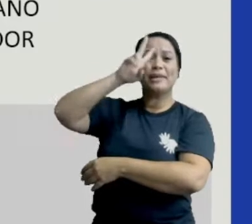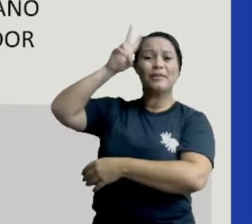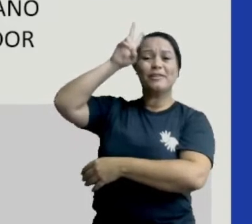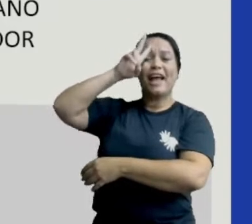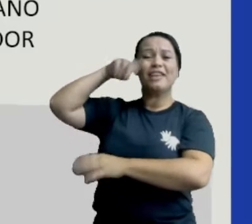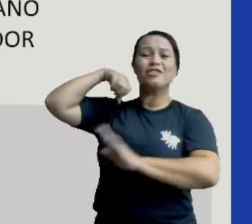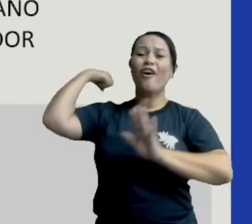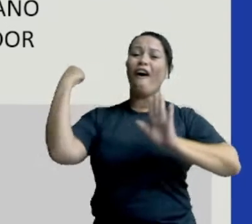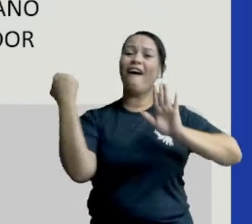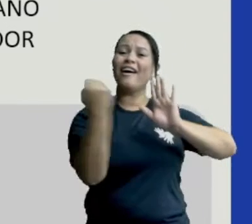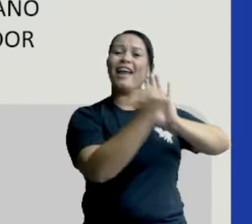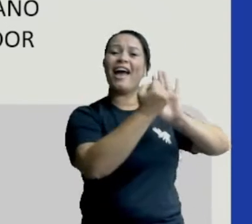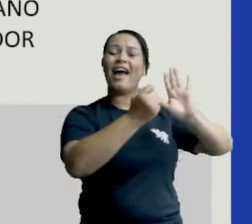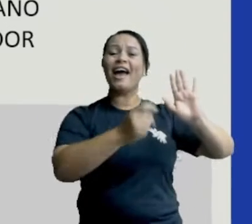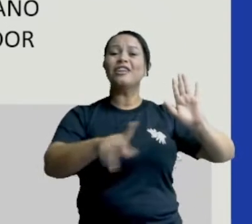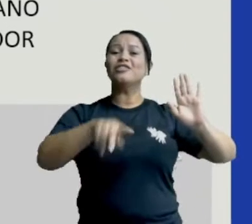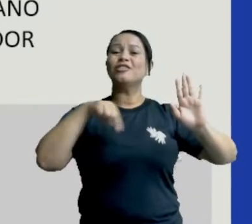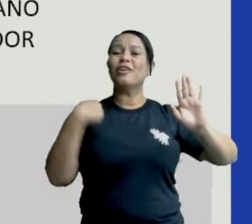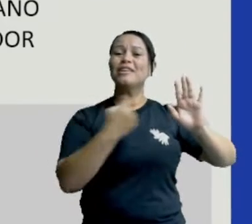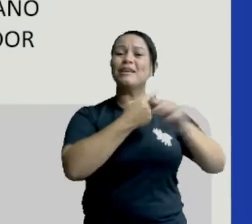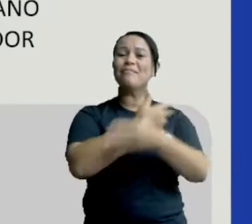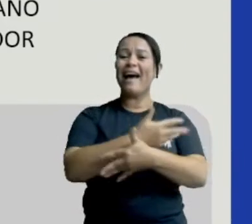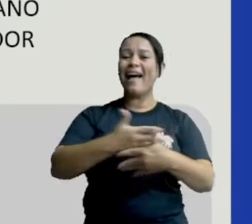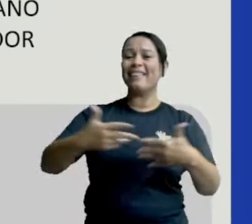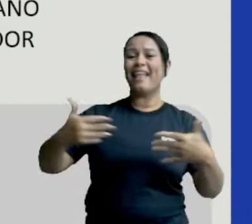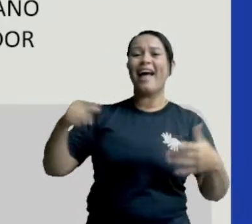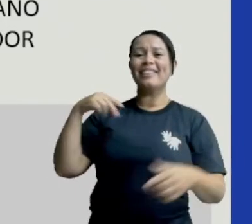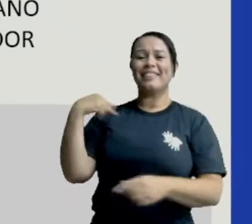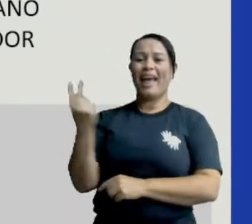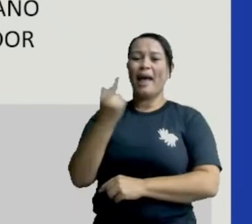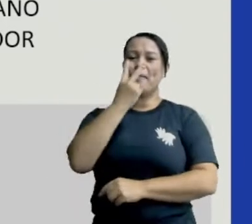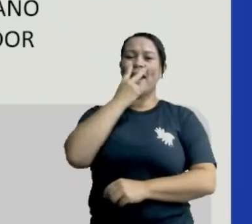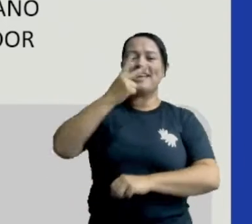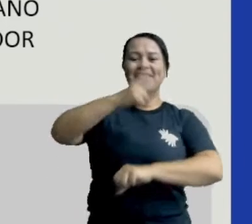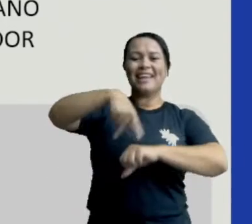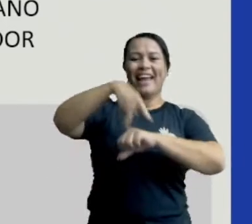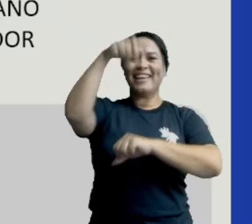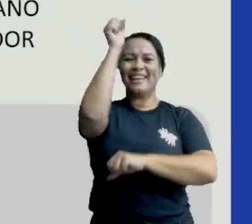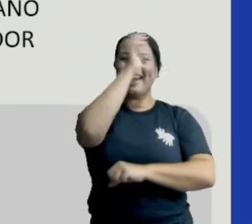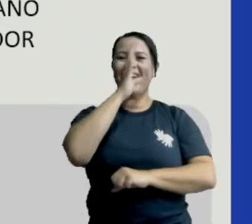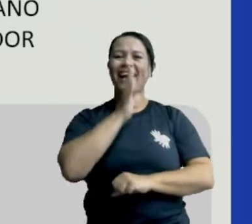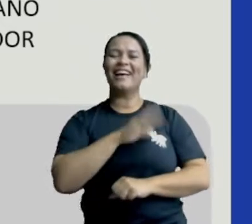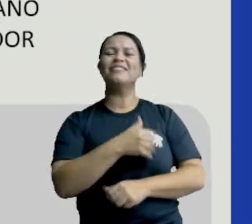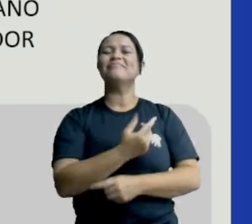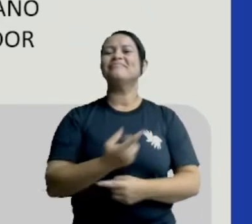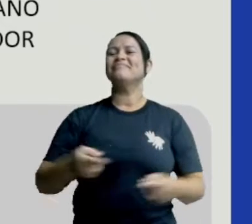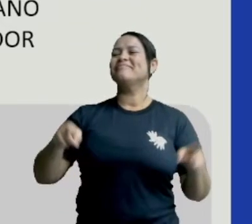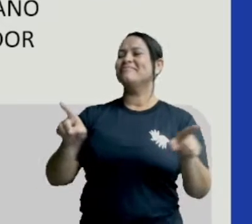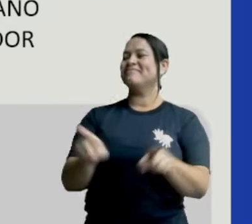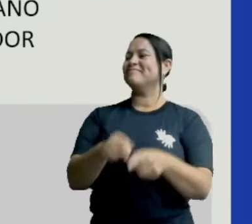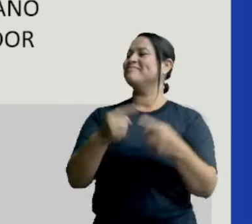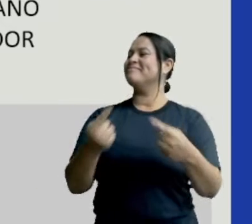um capítulo da história de nossa amada terra brasileira.